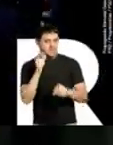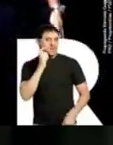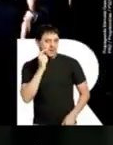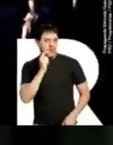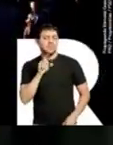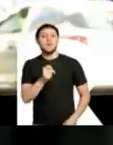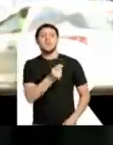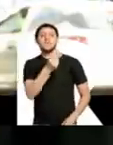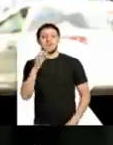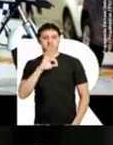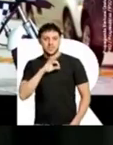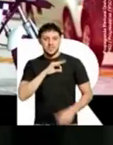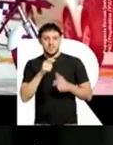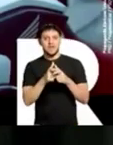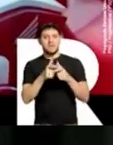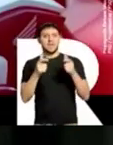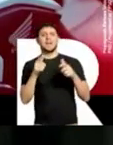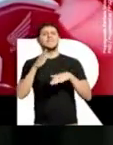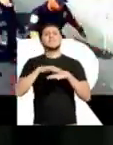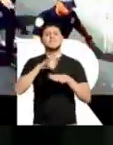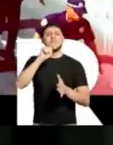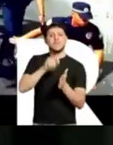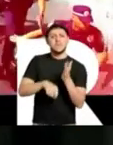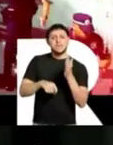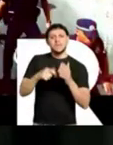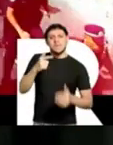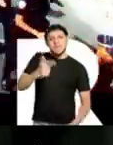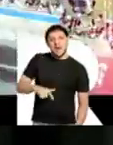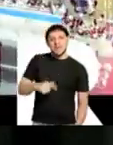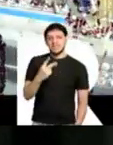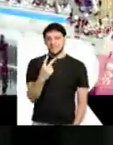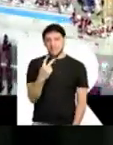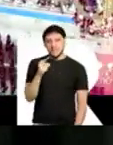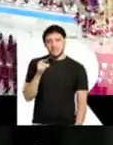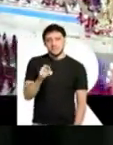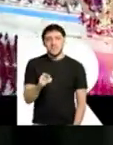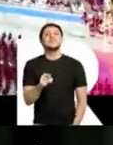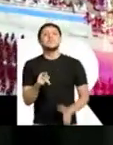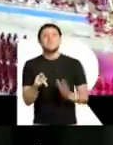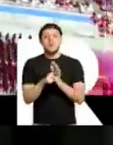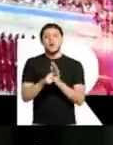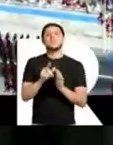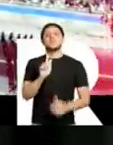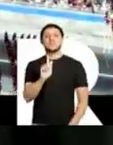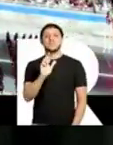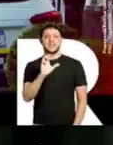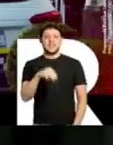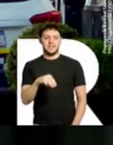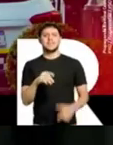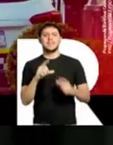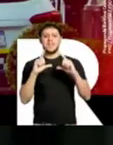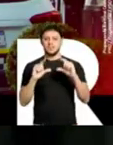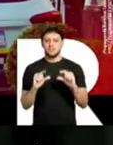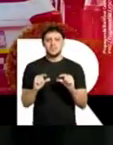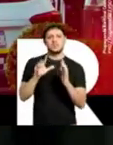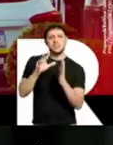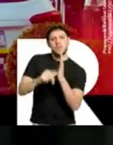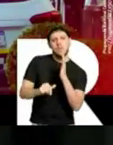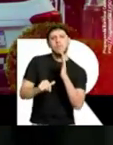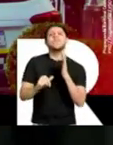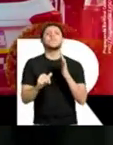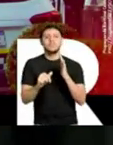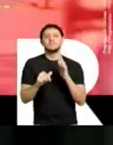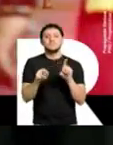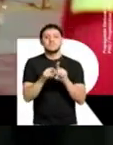Ricardo vai aumentar o número de policiais nas ruas com a contratação de mais 2 mil guardas civis, reduzindo o número de